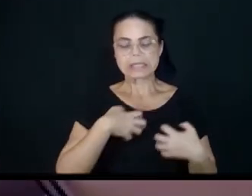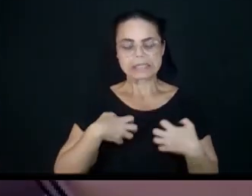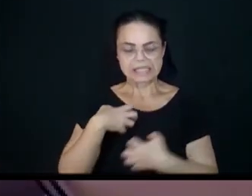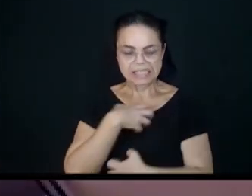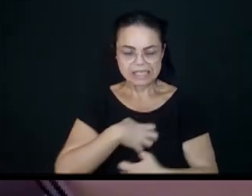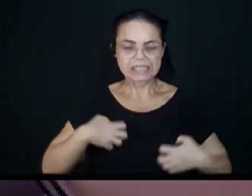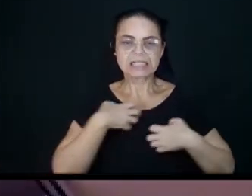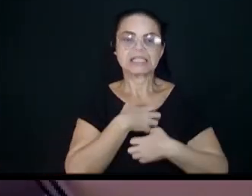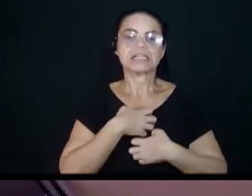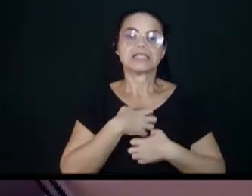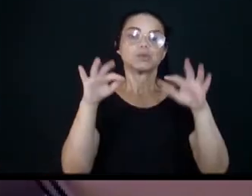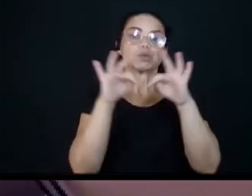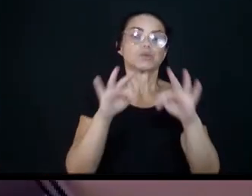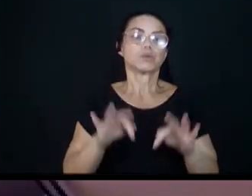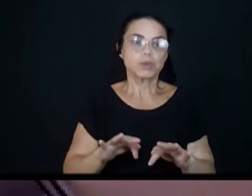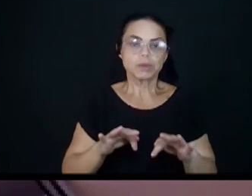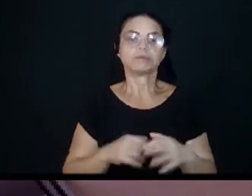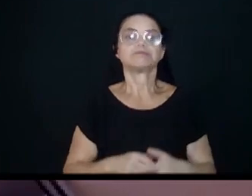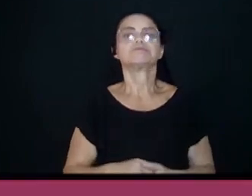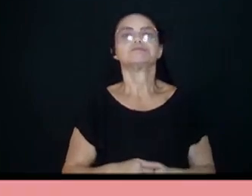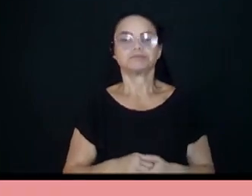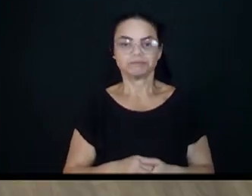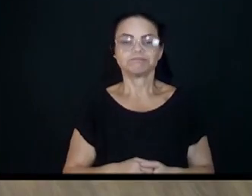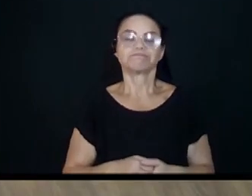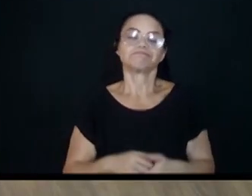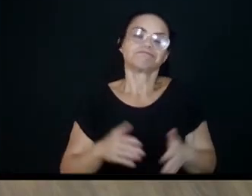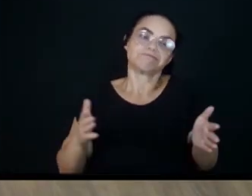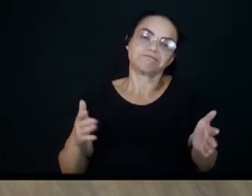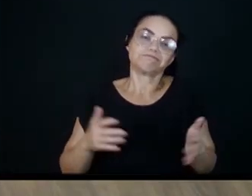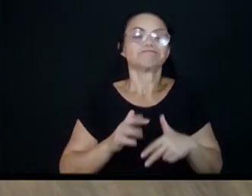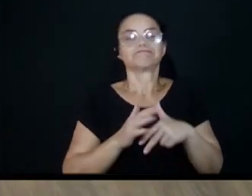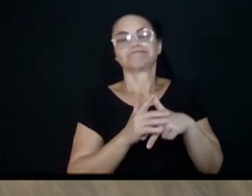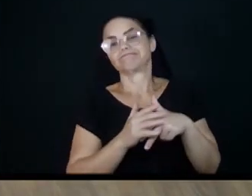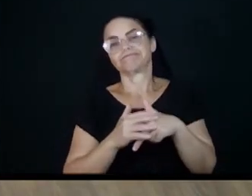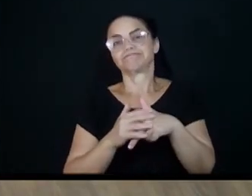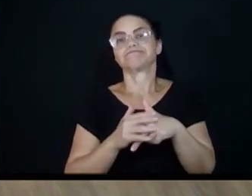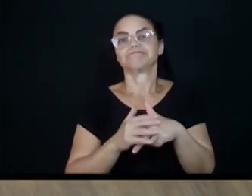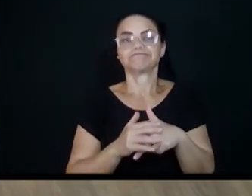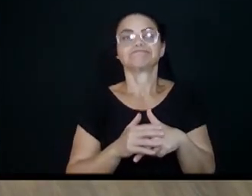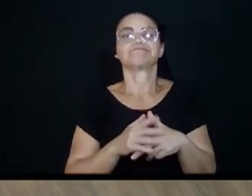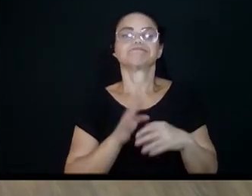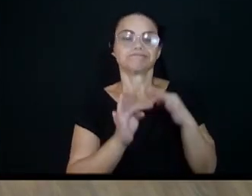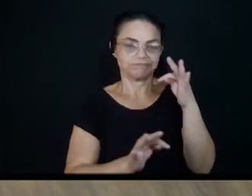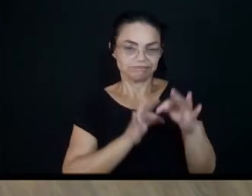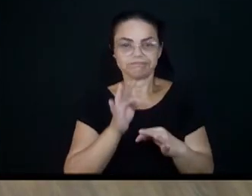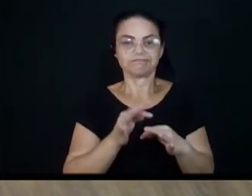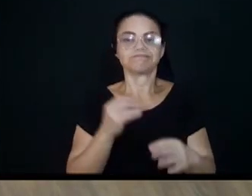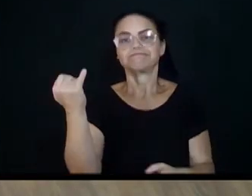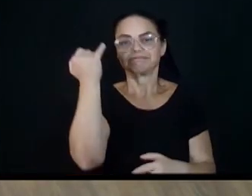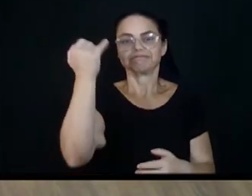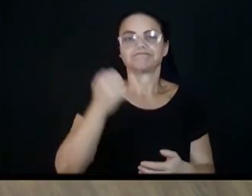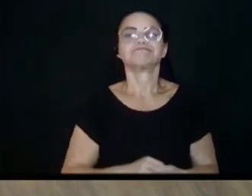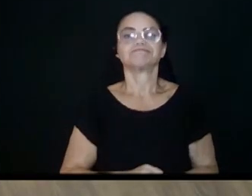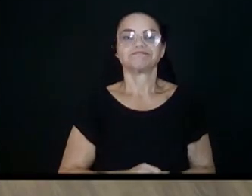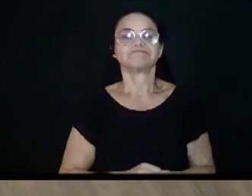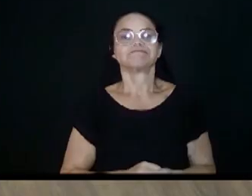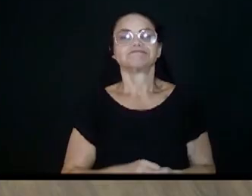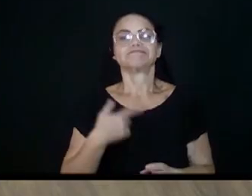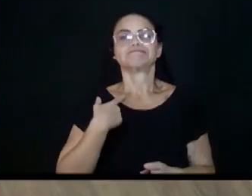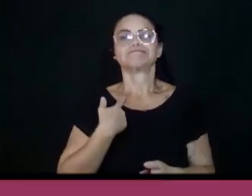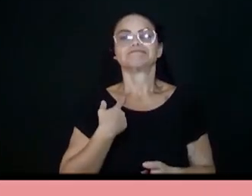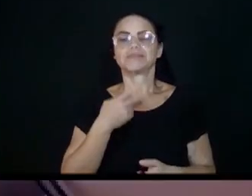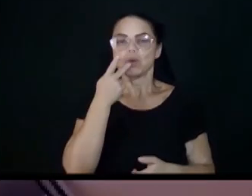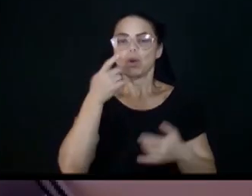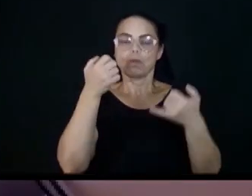felicidade. E é assim, doença crônica, a adesão do tratamento ela é fundamental. E você colocou muito bem aí nas